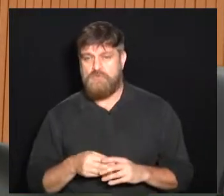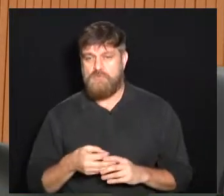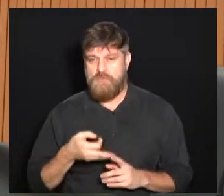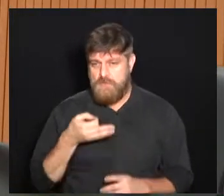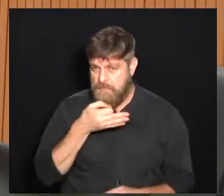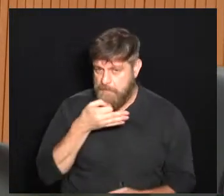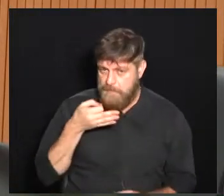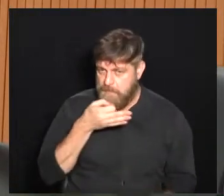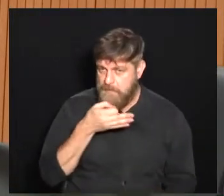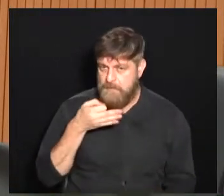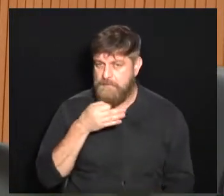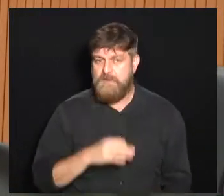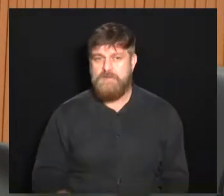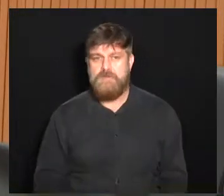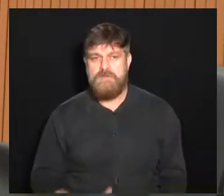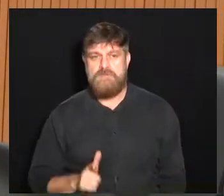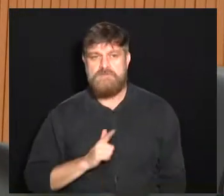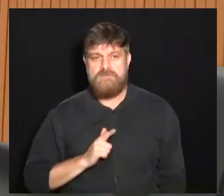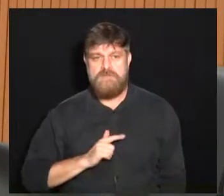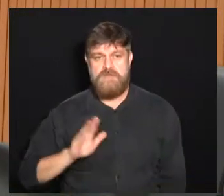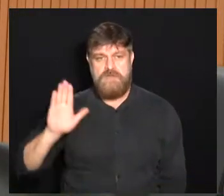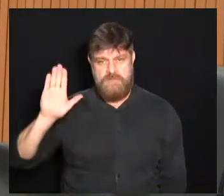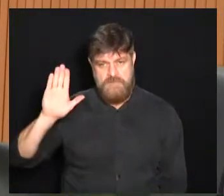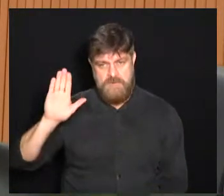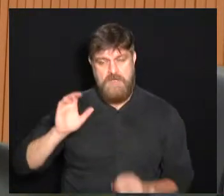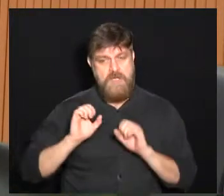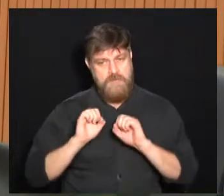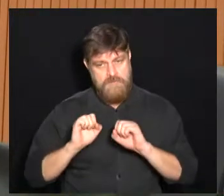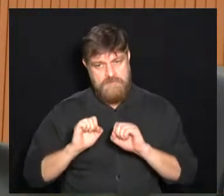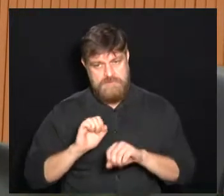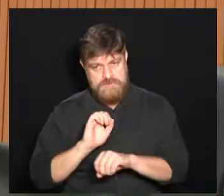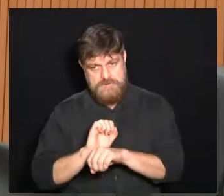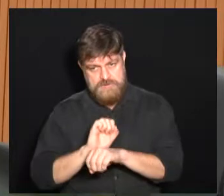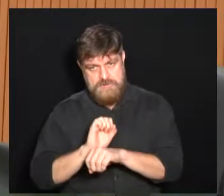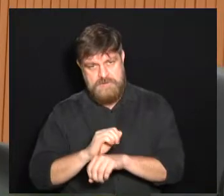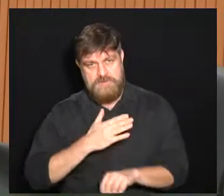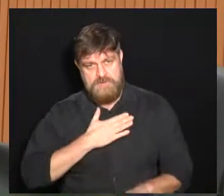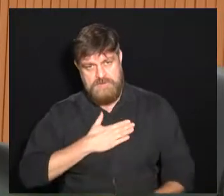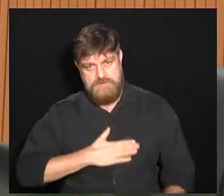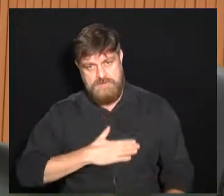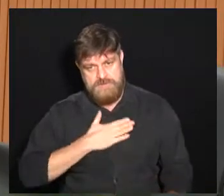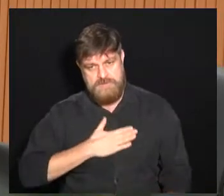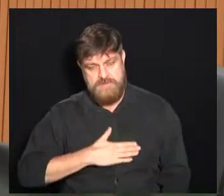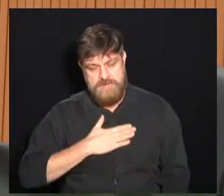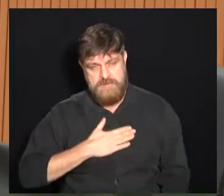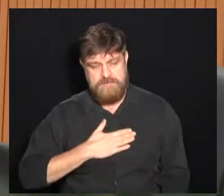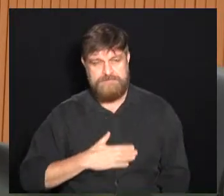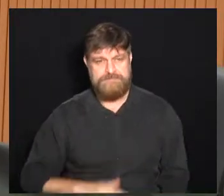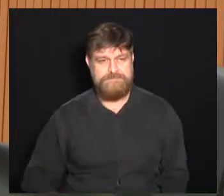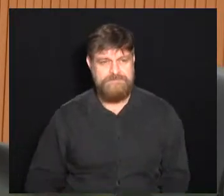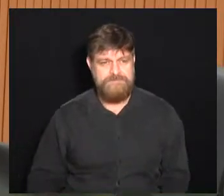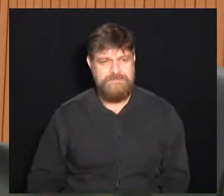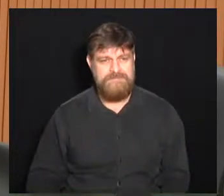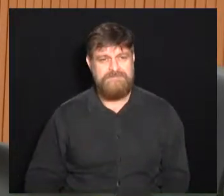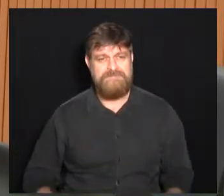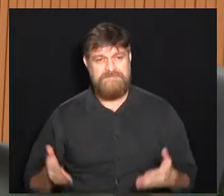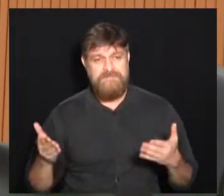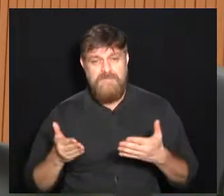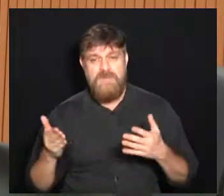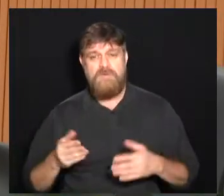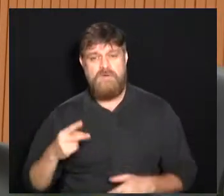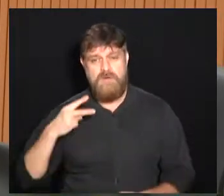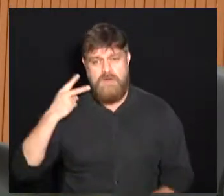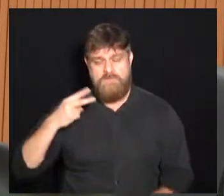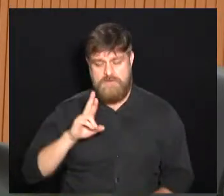palavra. Se tivesse pedido para falar, poderia ter falado também. Não pediu. Então, nós vamos ouvir agora o